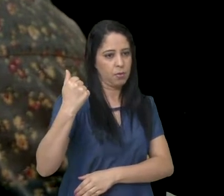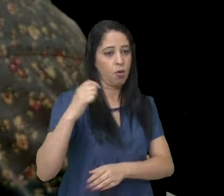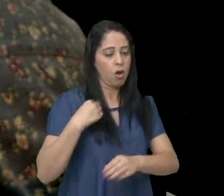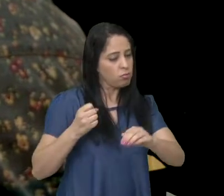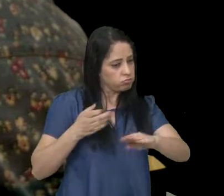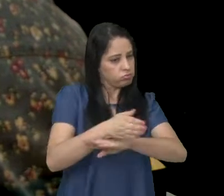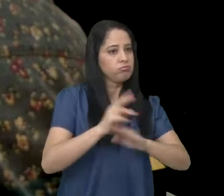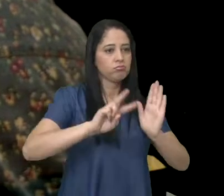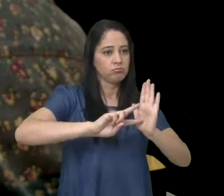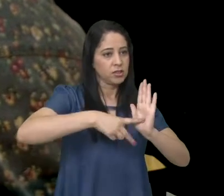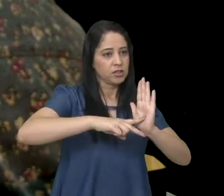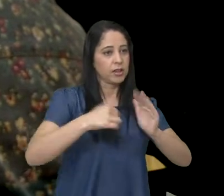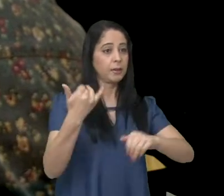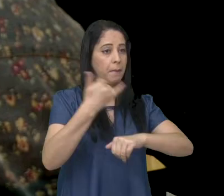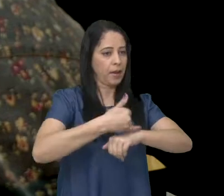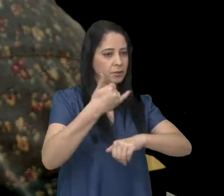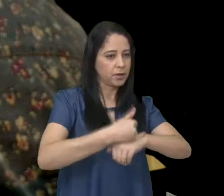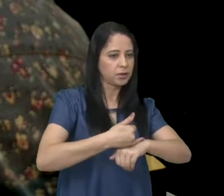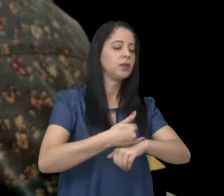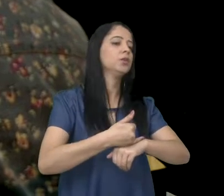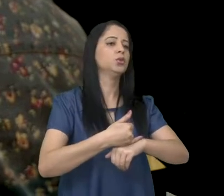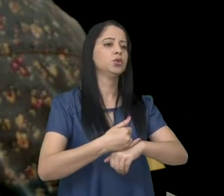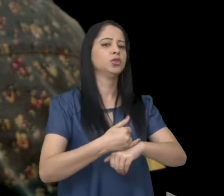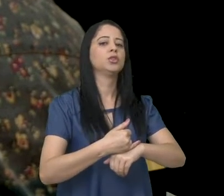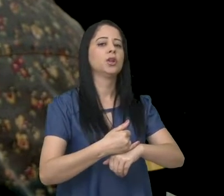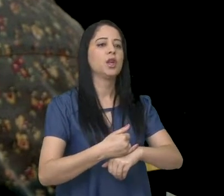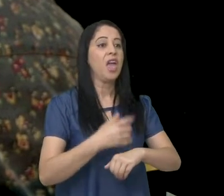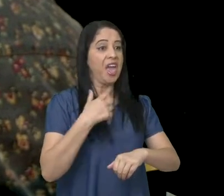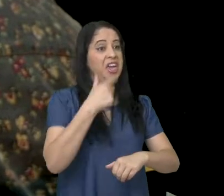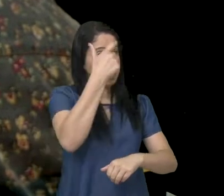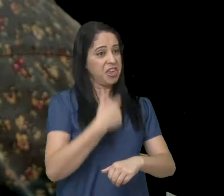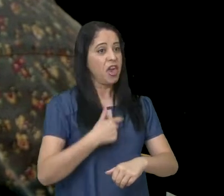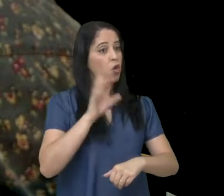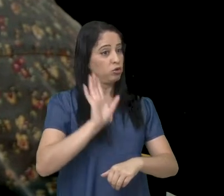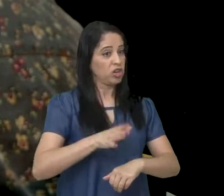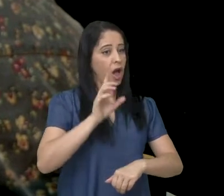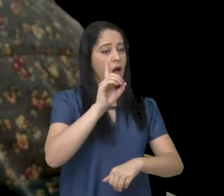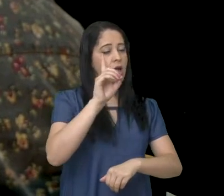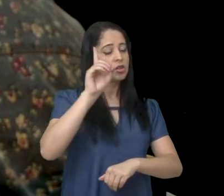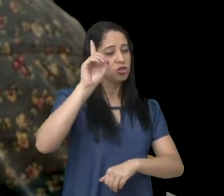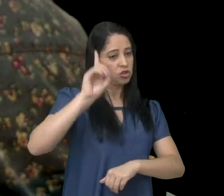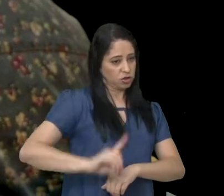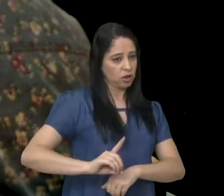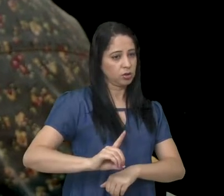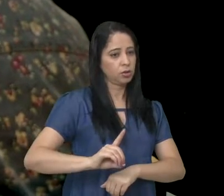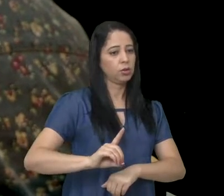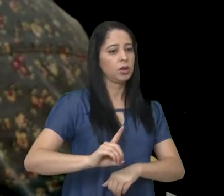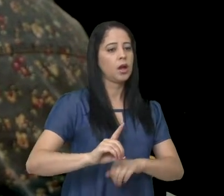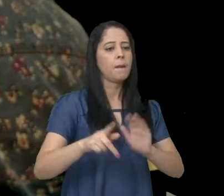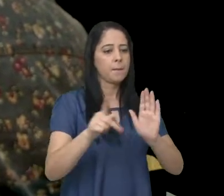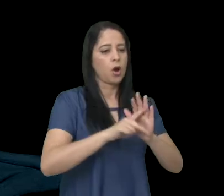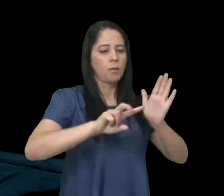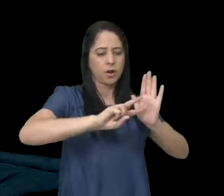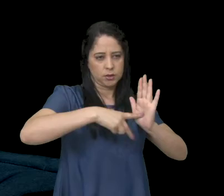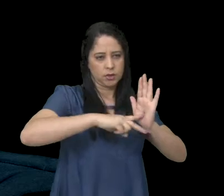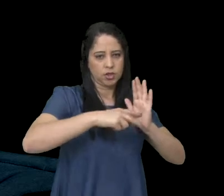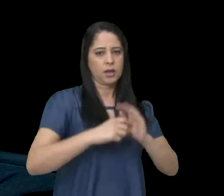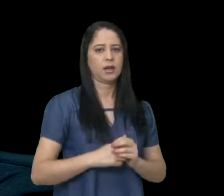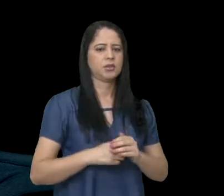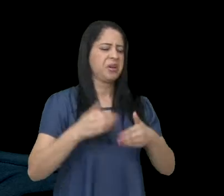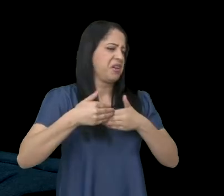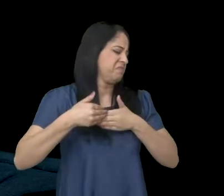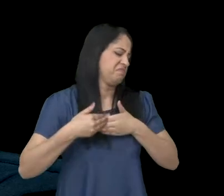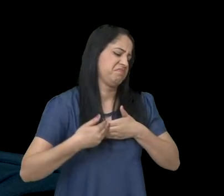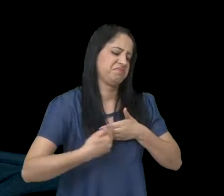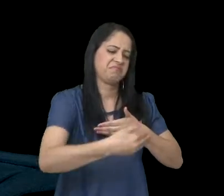dos Metalúrgicos. Aí eu me sindicalizei e virei diretora do sindicato. Então foi a Aliança Operária Estudantil. A partir daí a